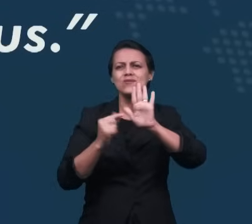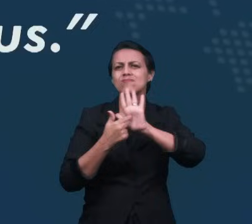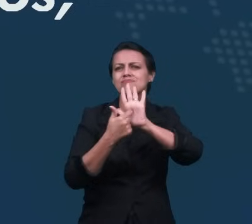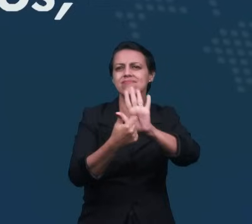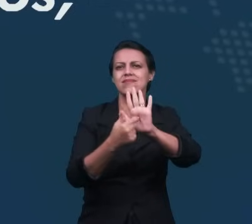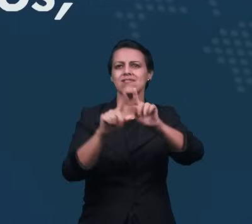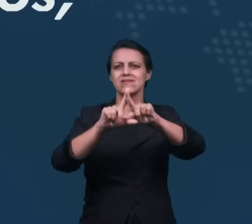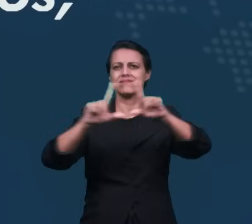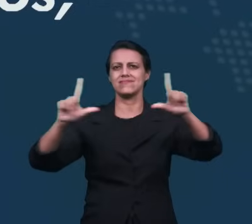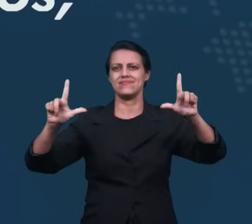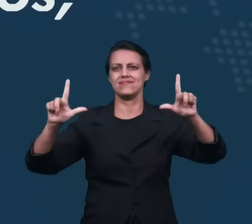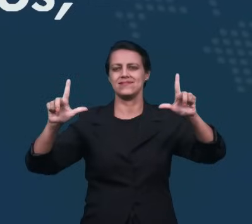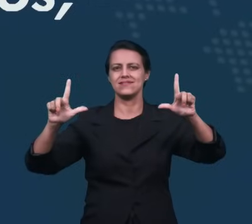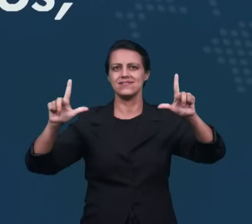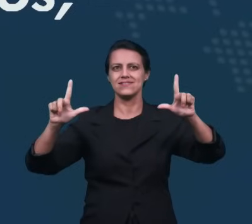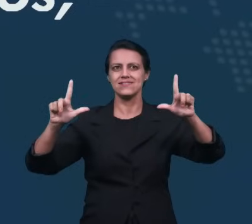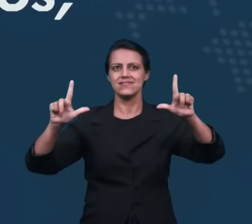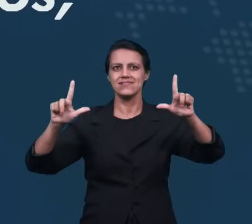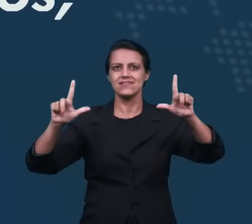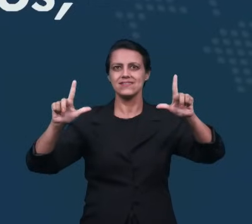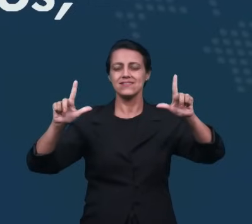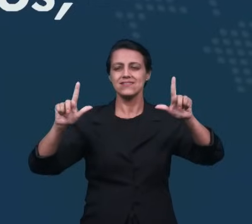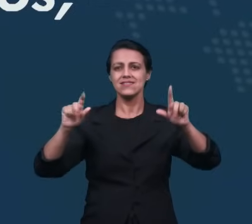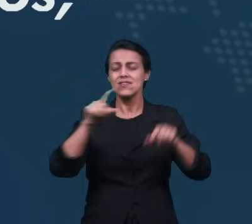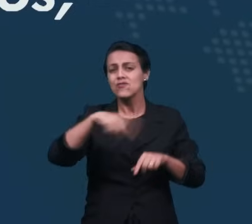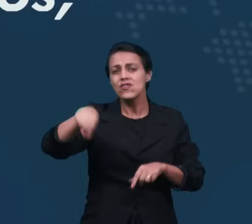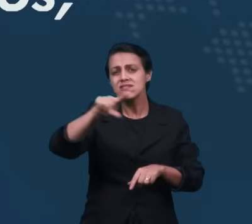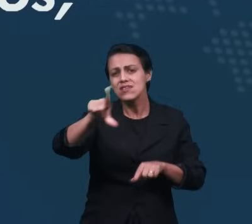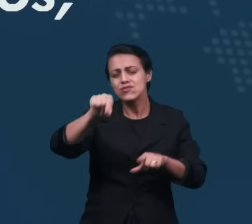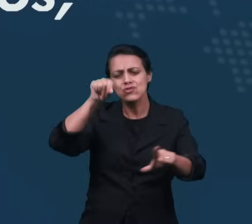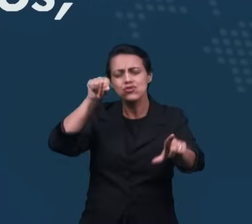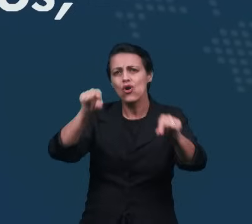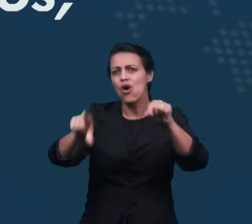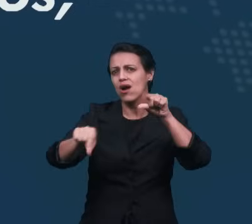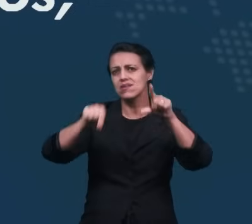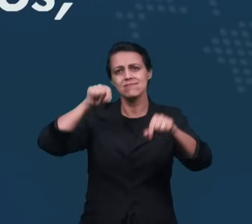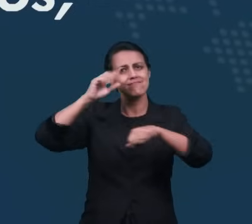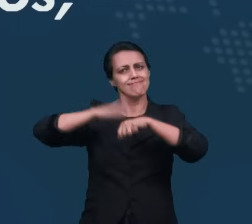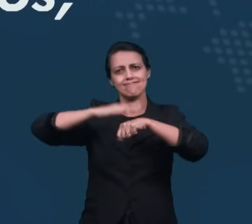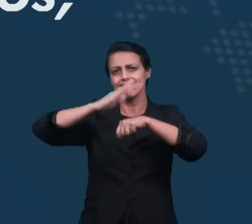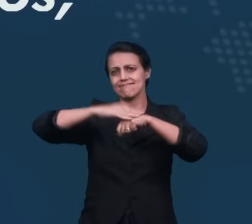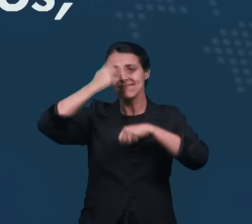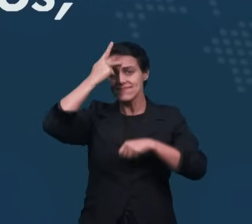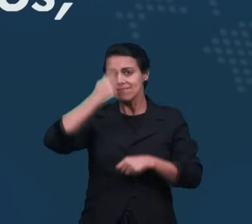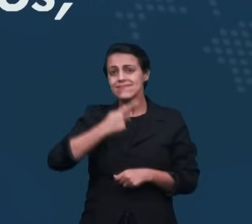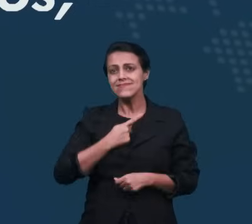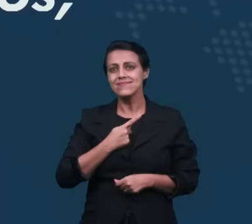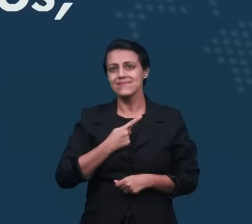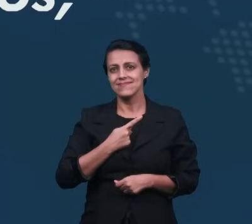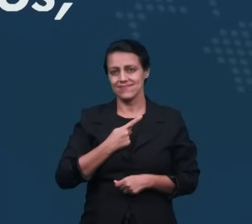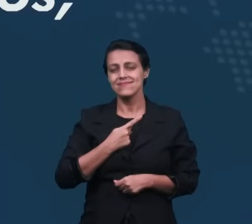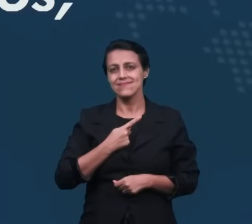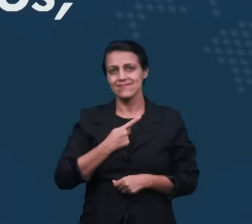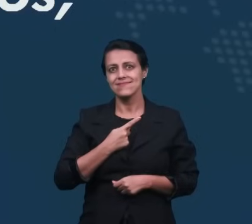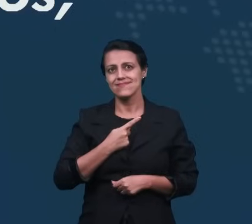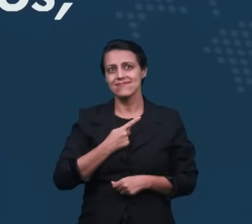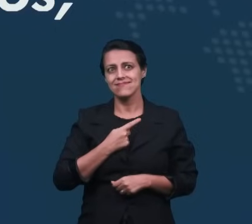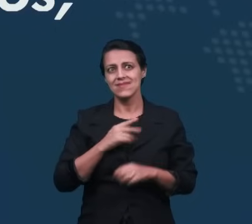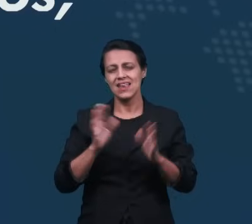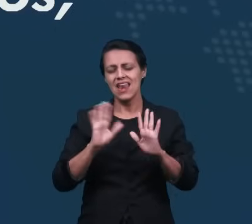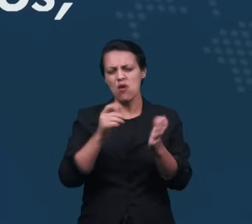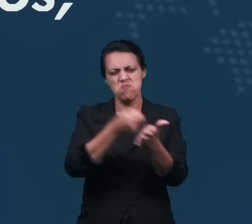aqui que são decisões pessoais. Você vai decidir para vir para nós, nada de